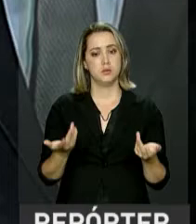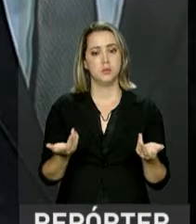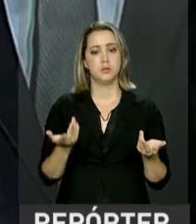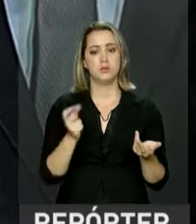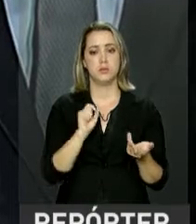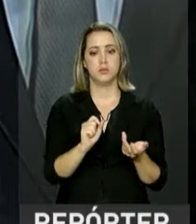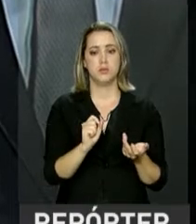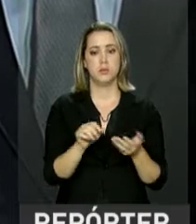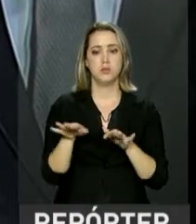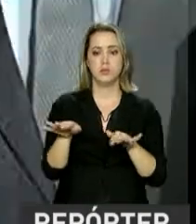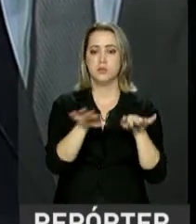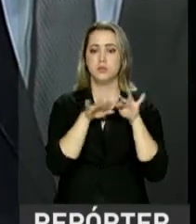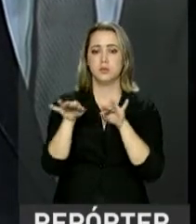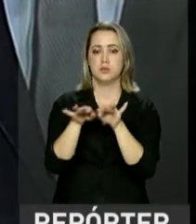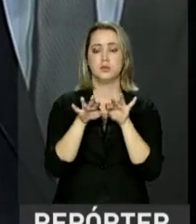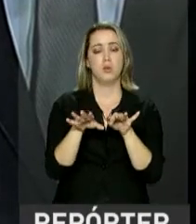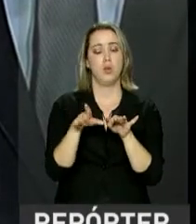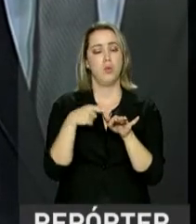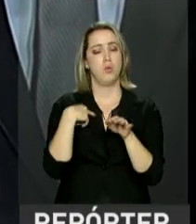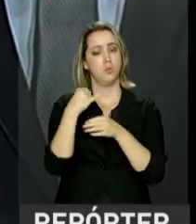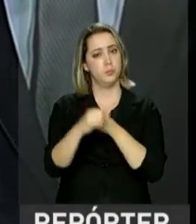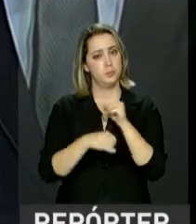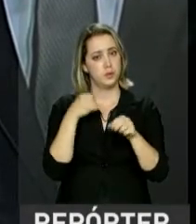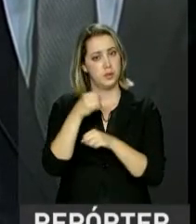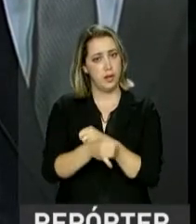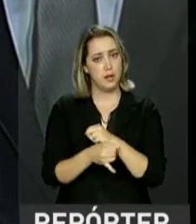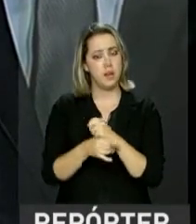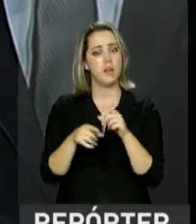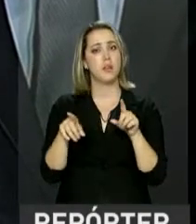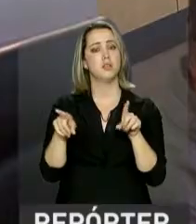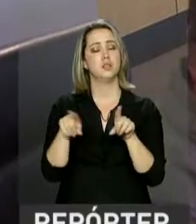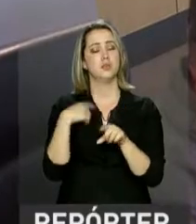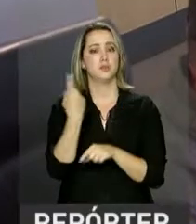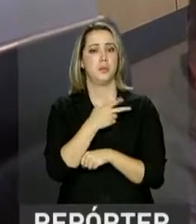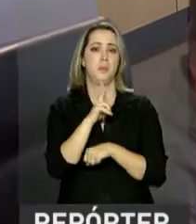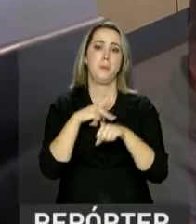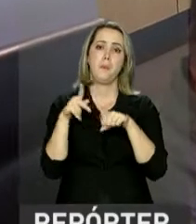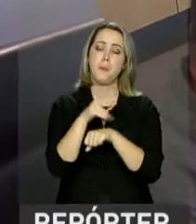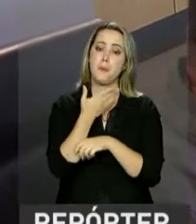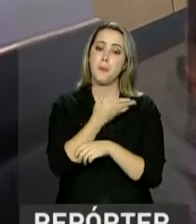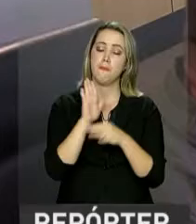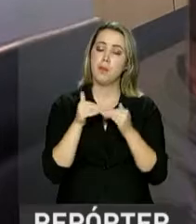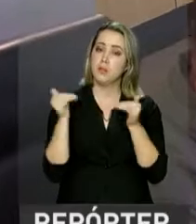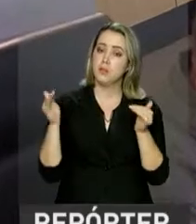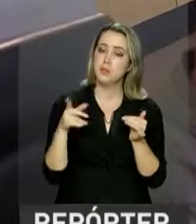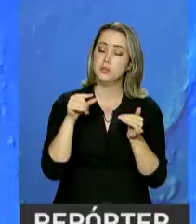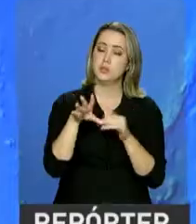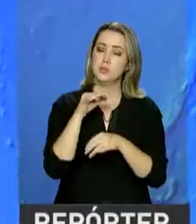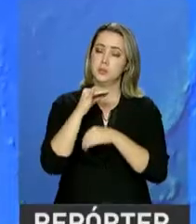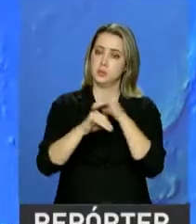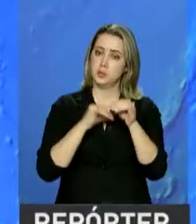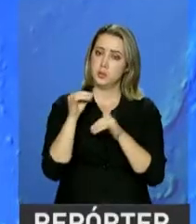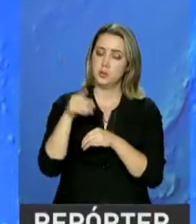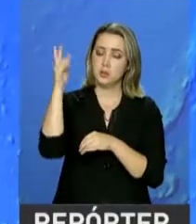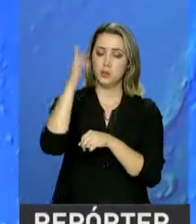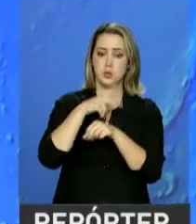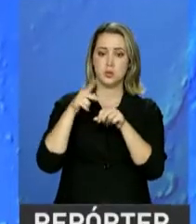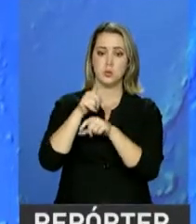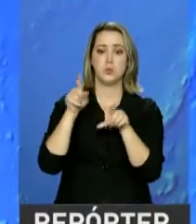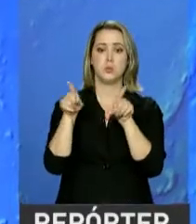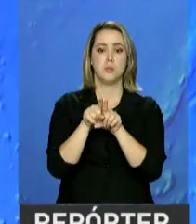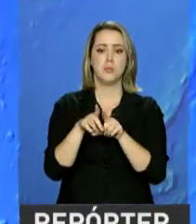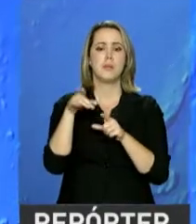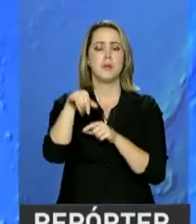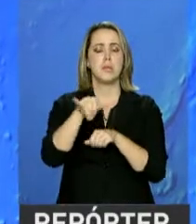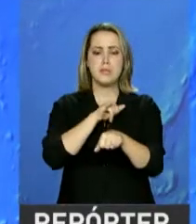dizer democratizando o sistema digital no nosso país ea ampliação da oferta de banda larga no país vai afetar setores